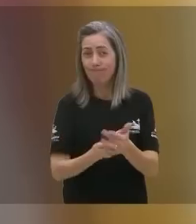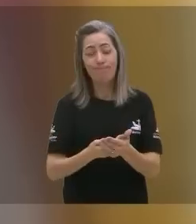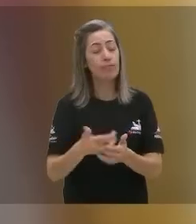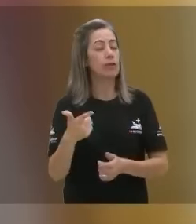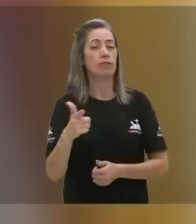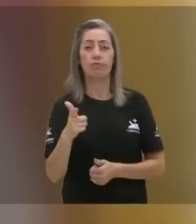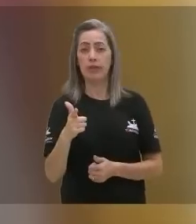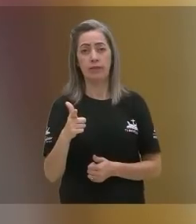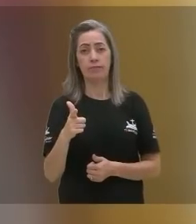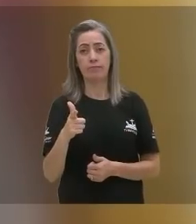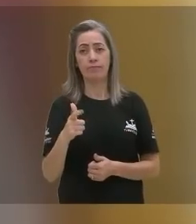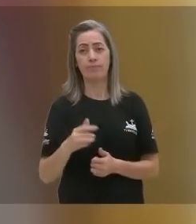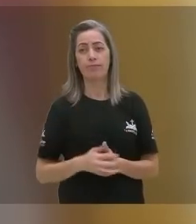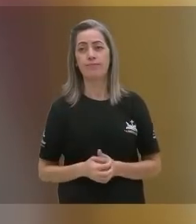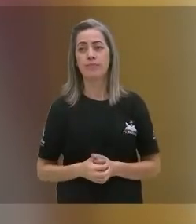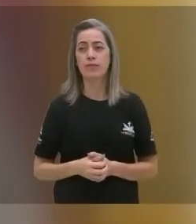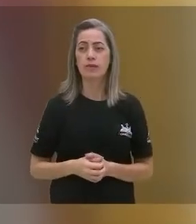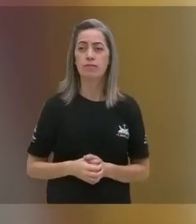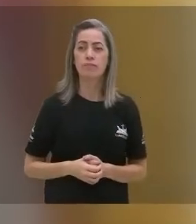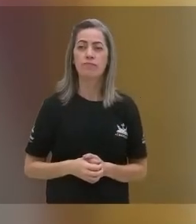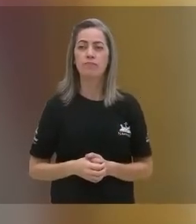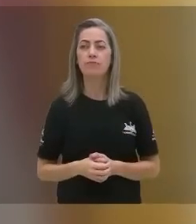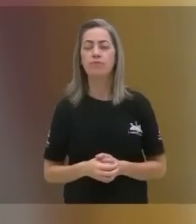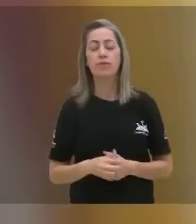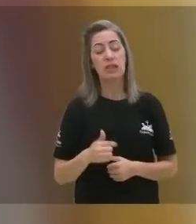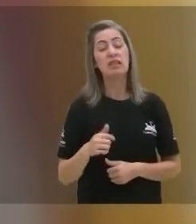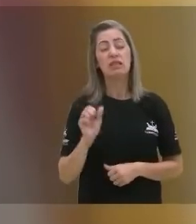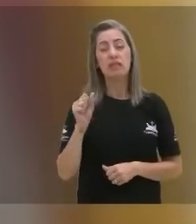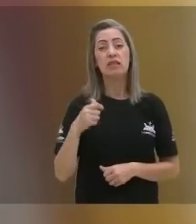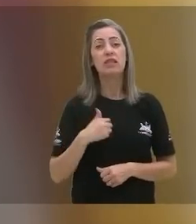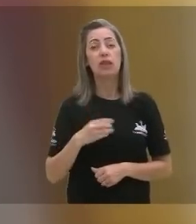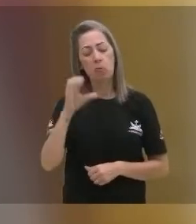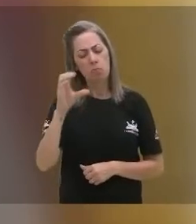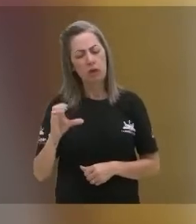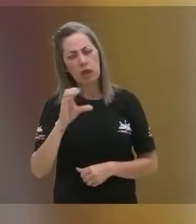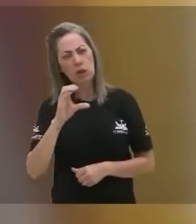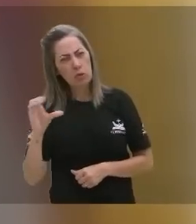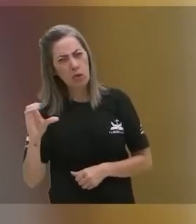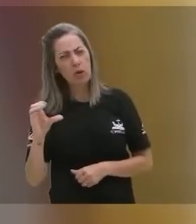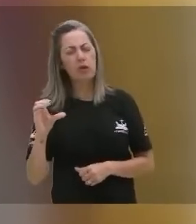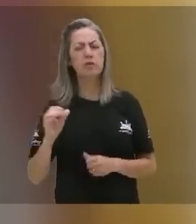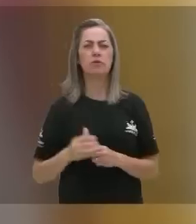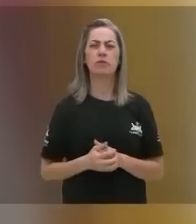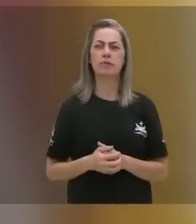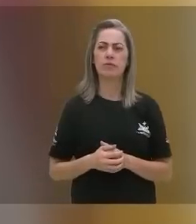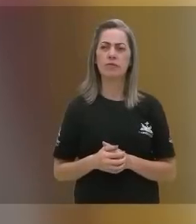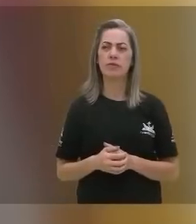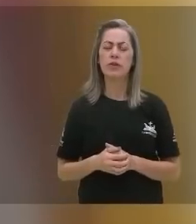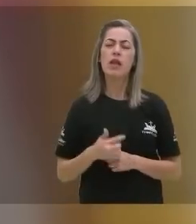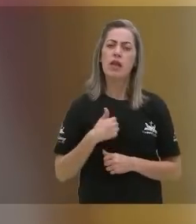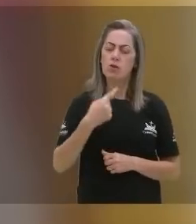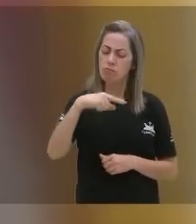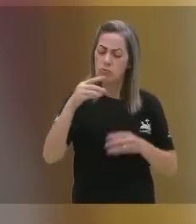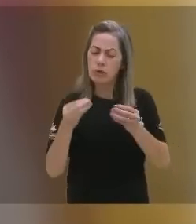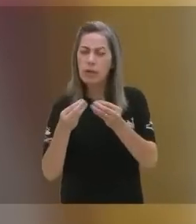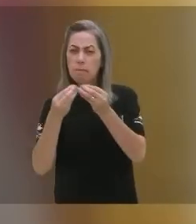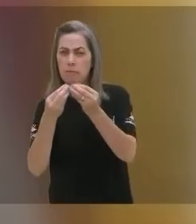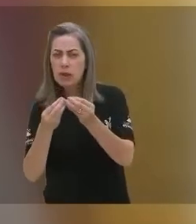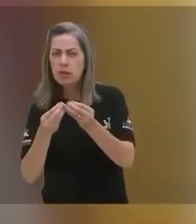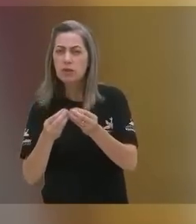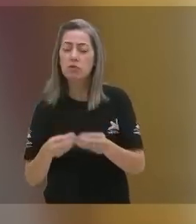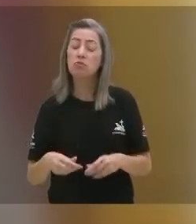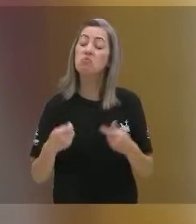Exatamente aquilo. Para mim, religião, sim, sou católico, apostólico, romano, tanto faz. Vou na missa quando me